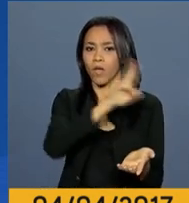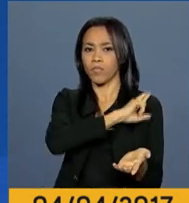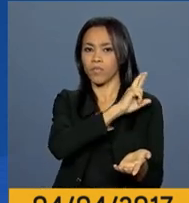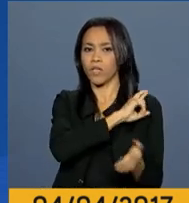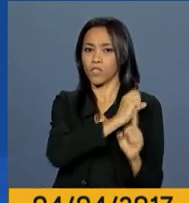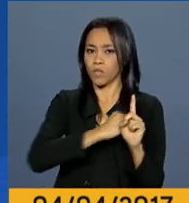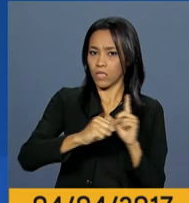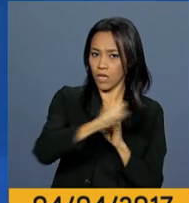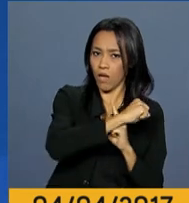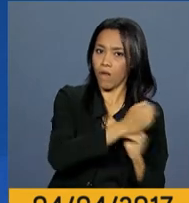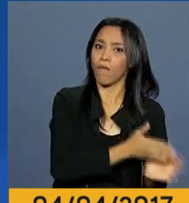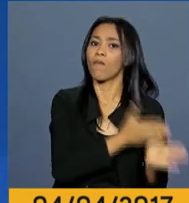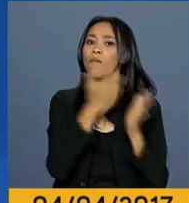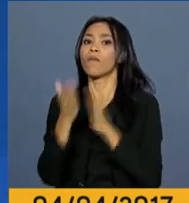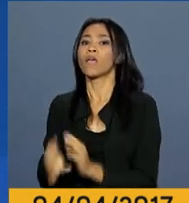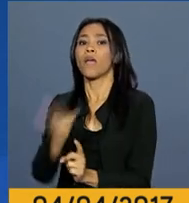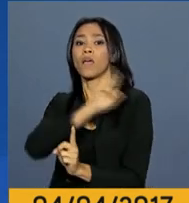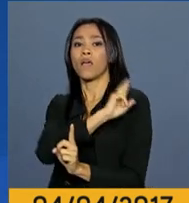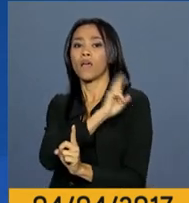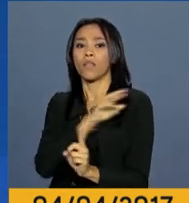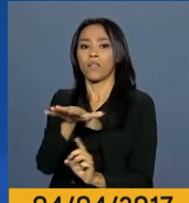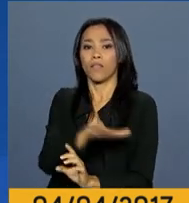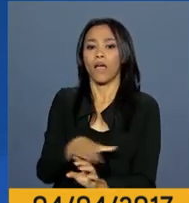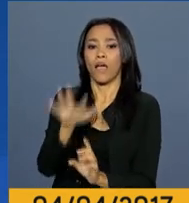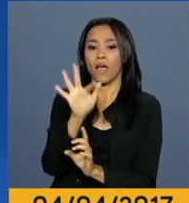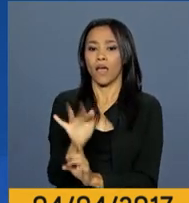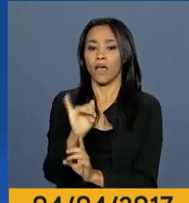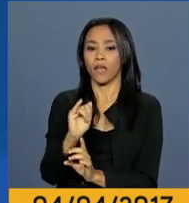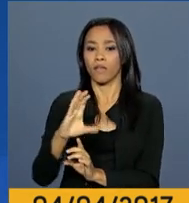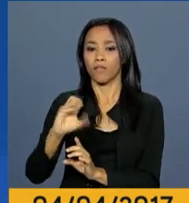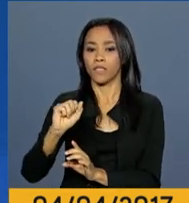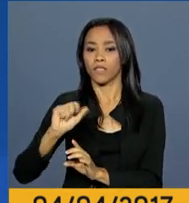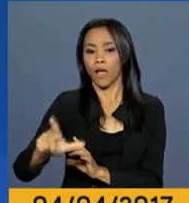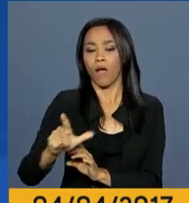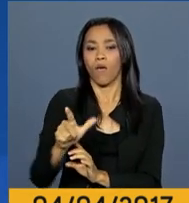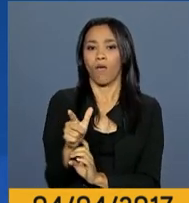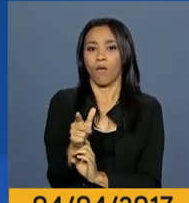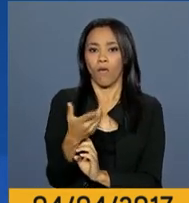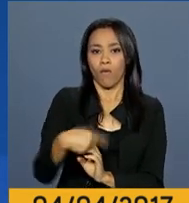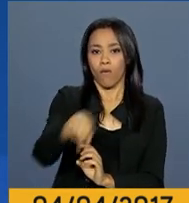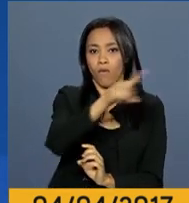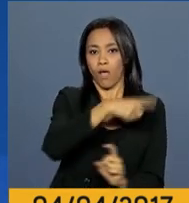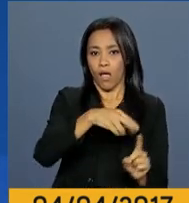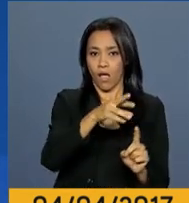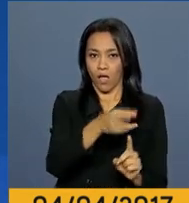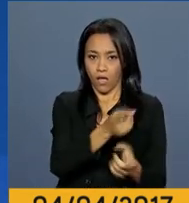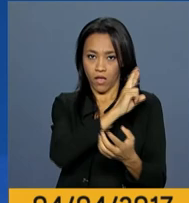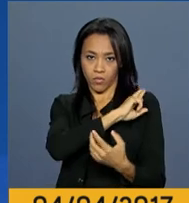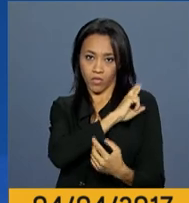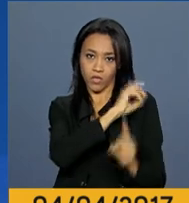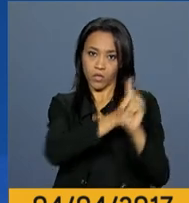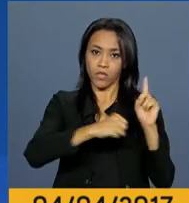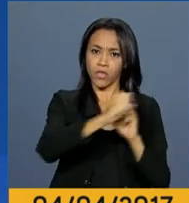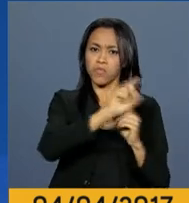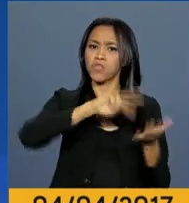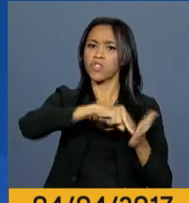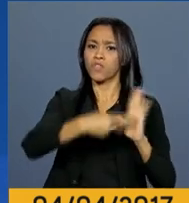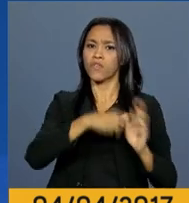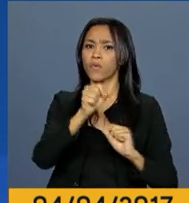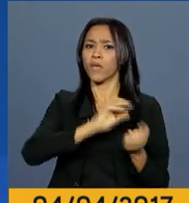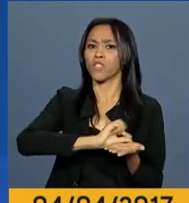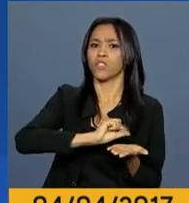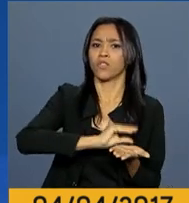social e a fiscal. A responsabilidade social significa investimentos em